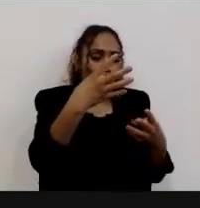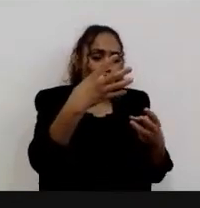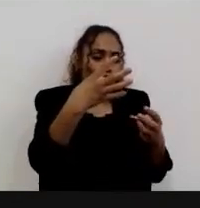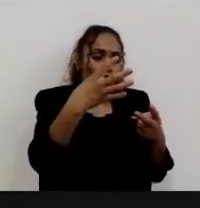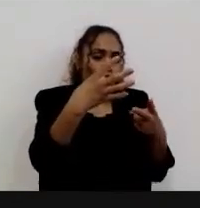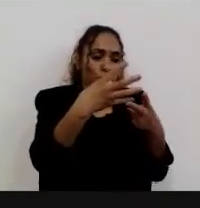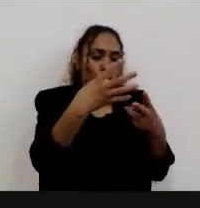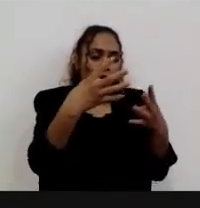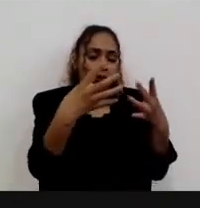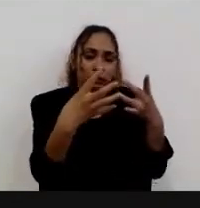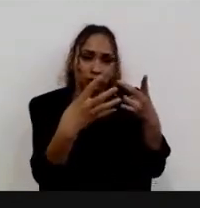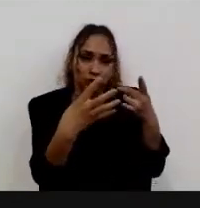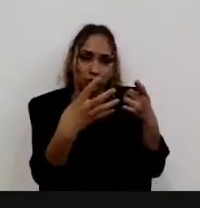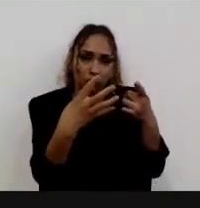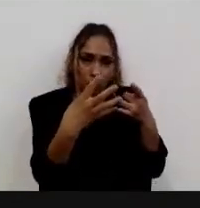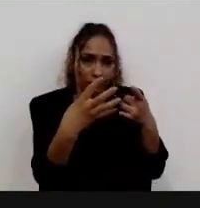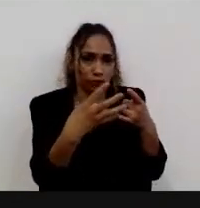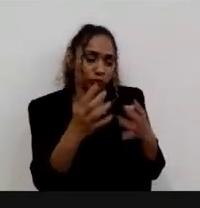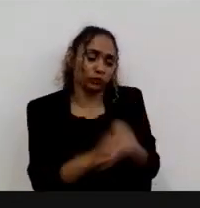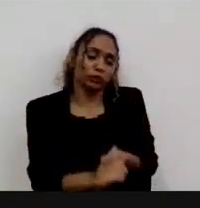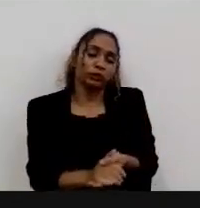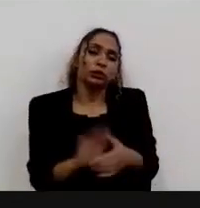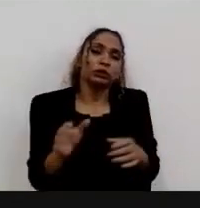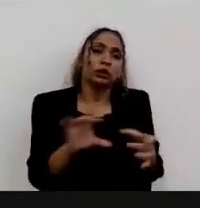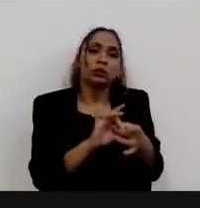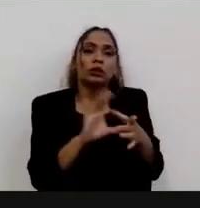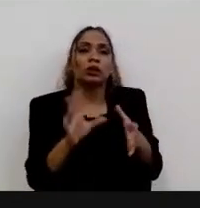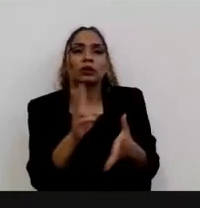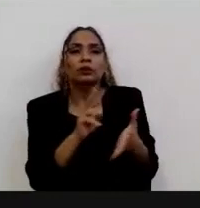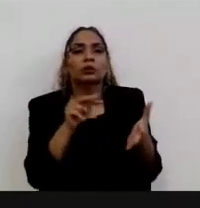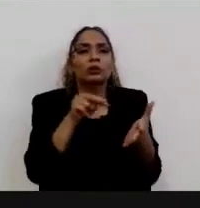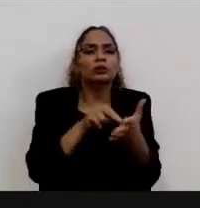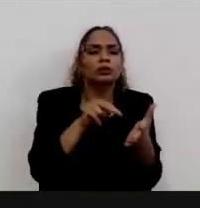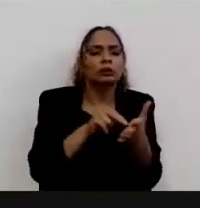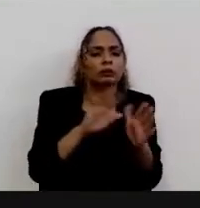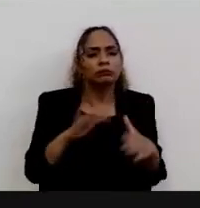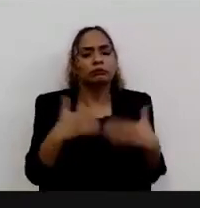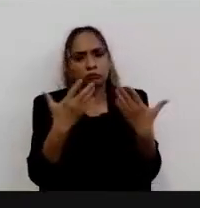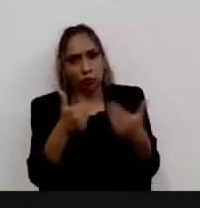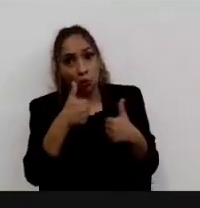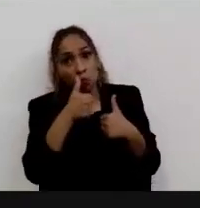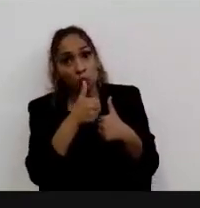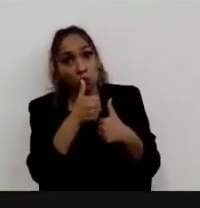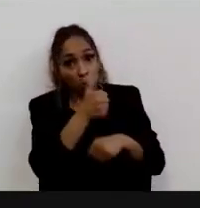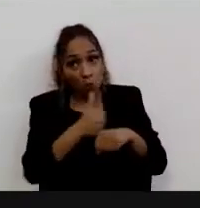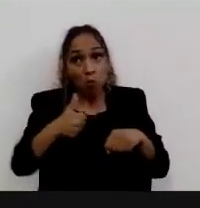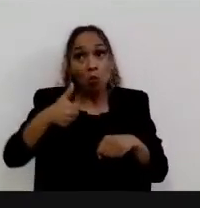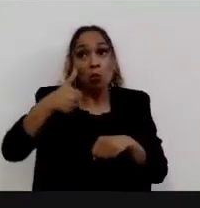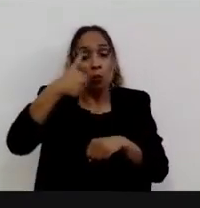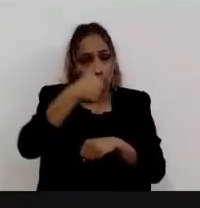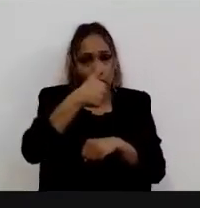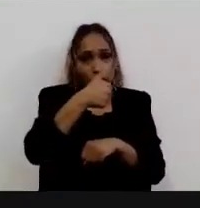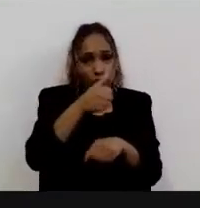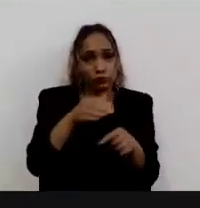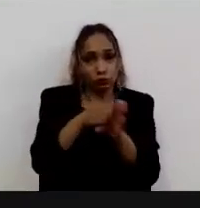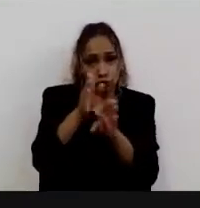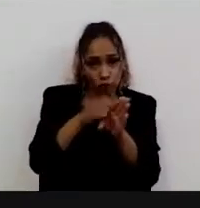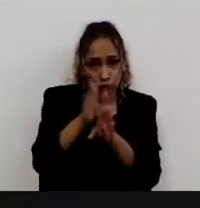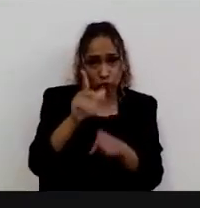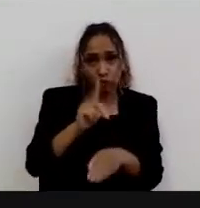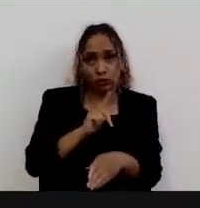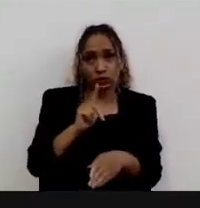4. Além disso, na manifestação livre, eles manifestaram assim, uma surpresa positiva por algumas das sugestões que